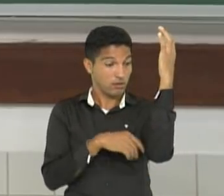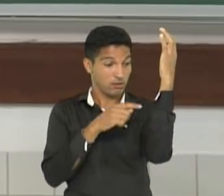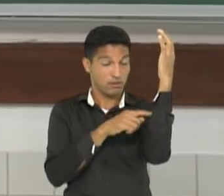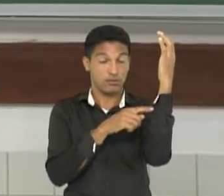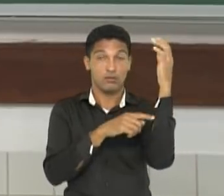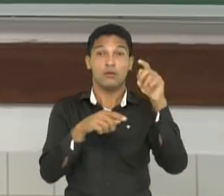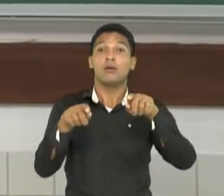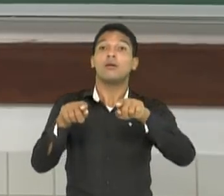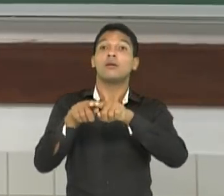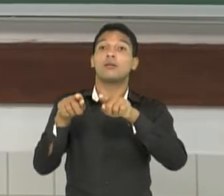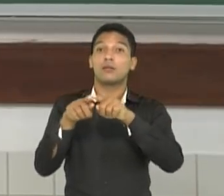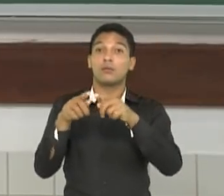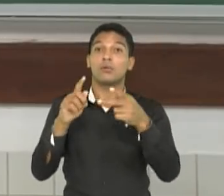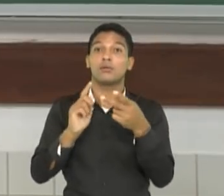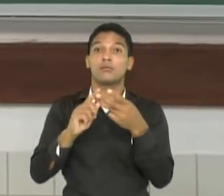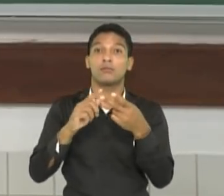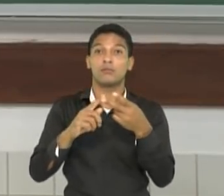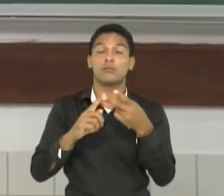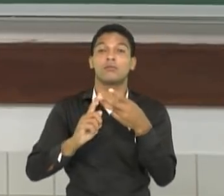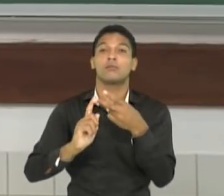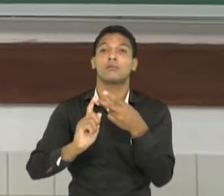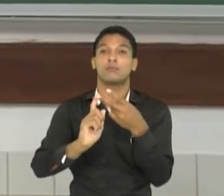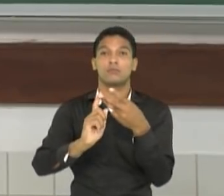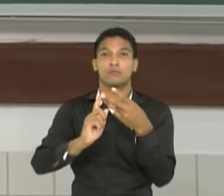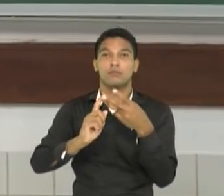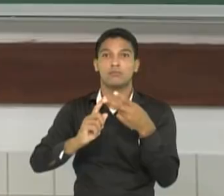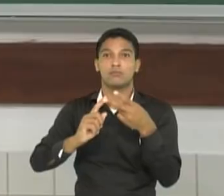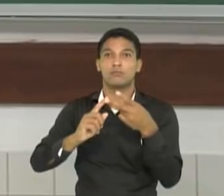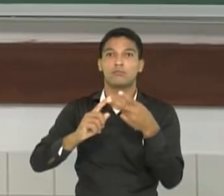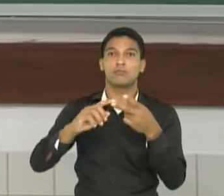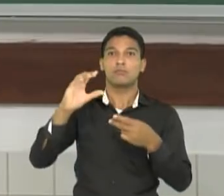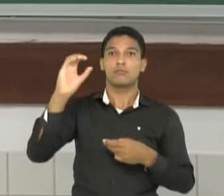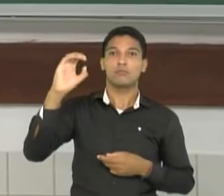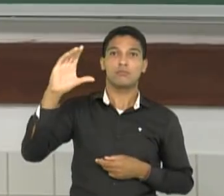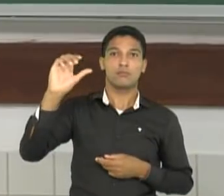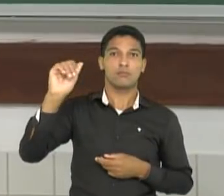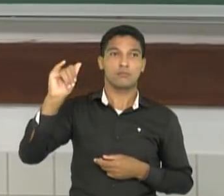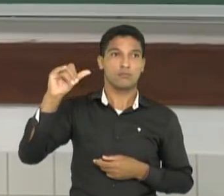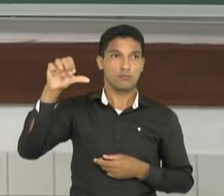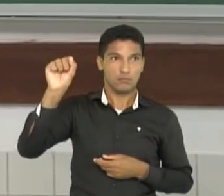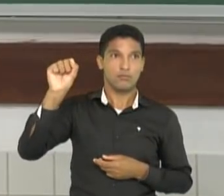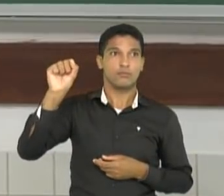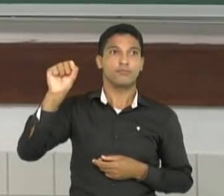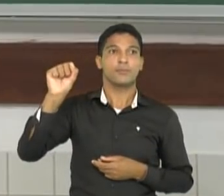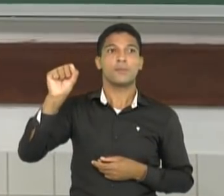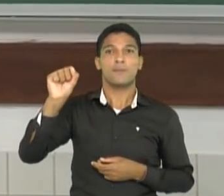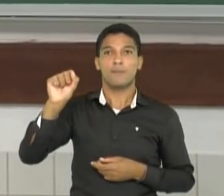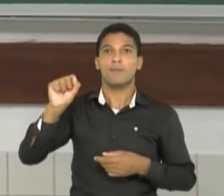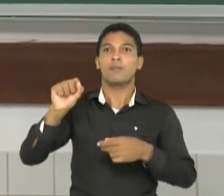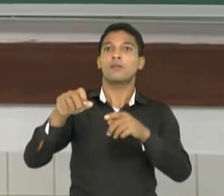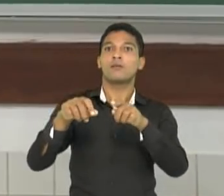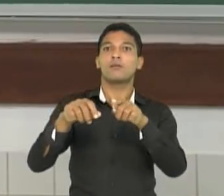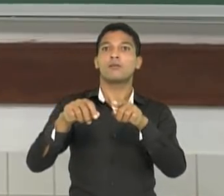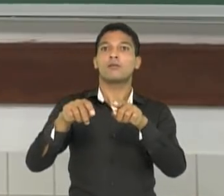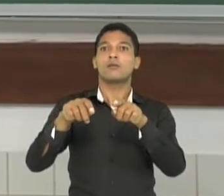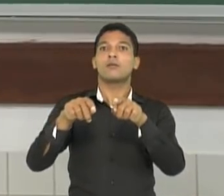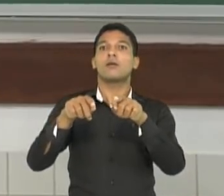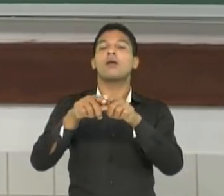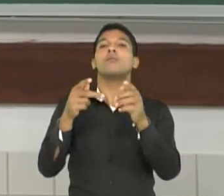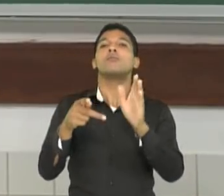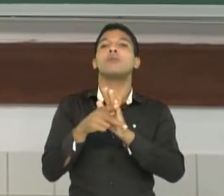cocais, né? Que são palmeiras, coqueiros, que são utilizados para o desenvolvimento econômico, para famílias que